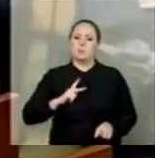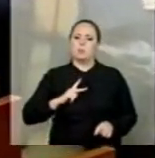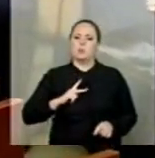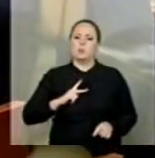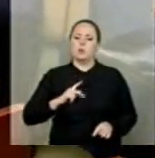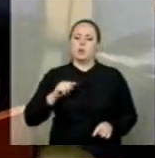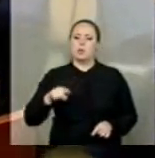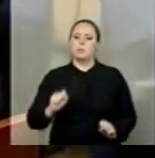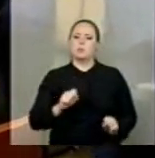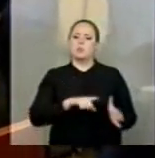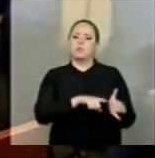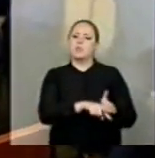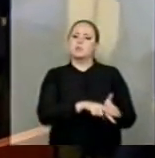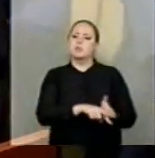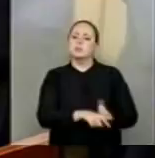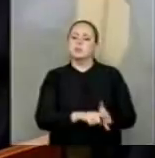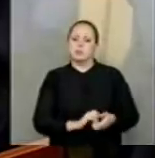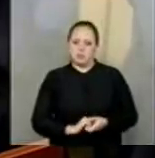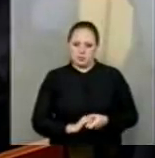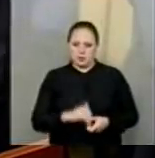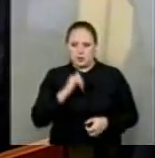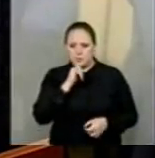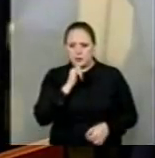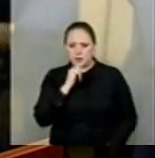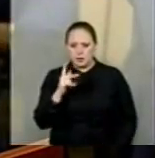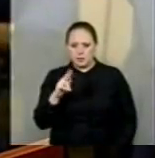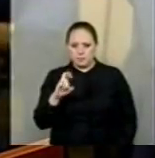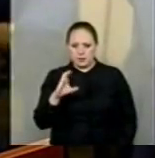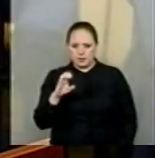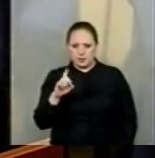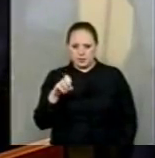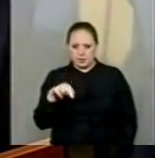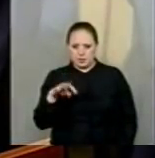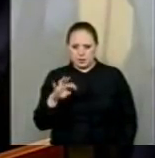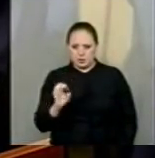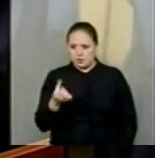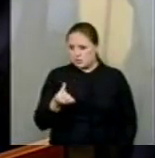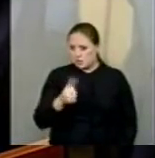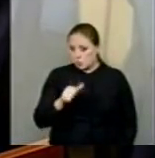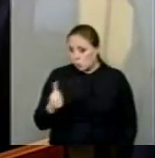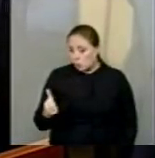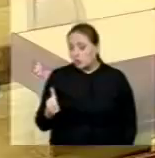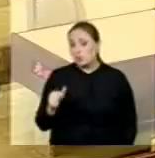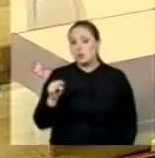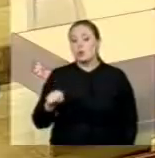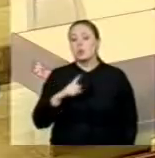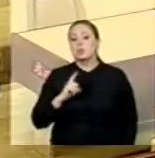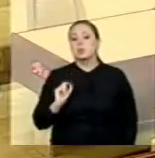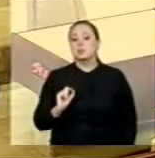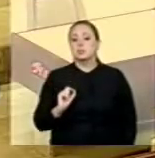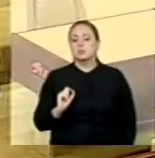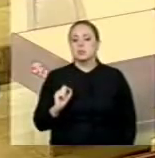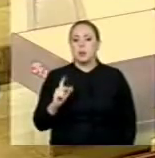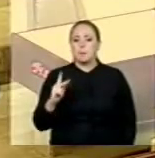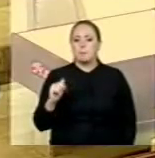cito como exemplo, como precedente, a ação penal 611, na qual ficou patente